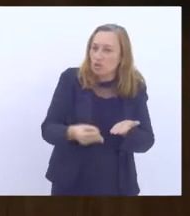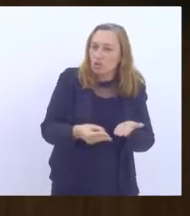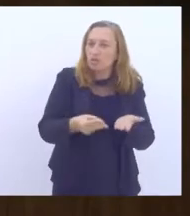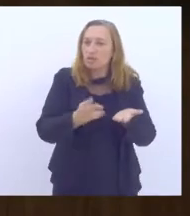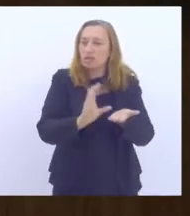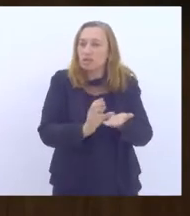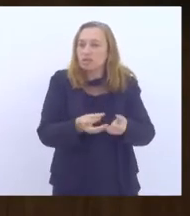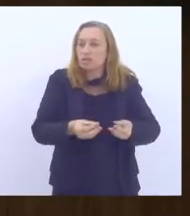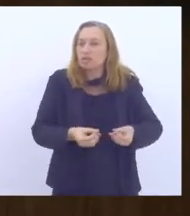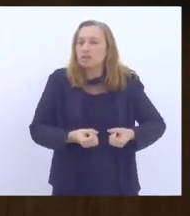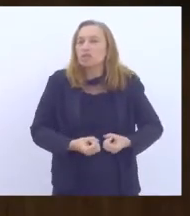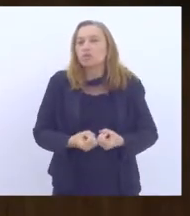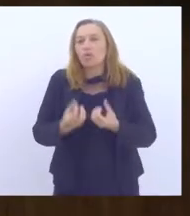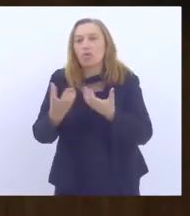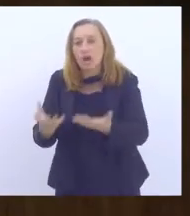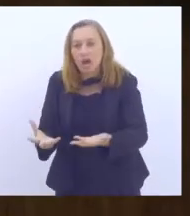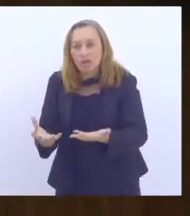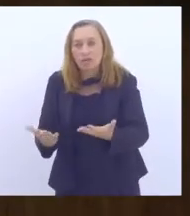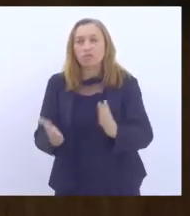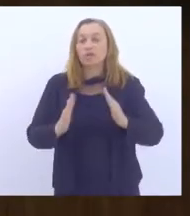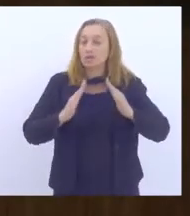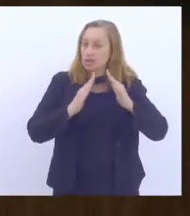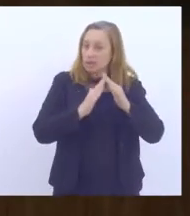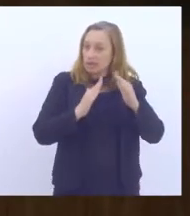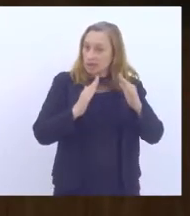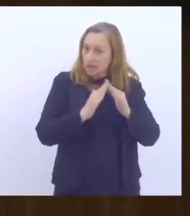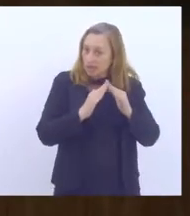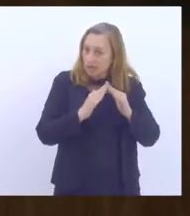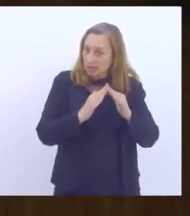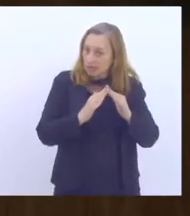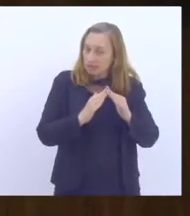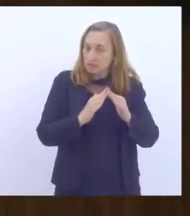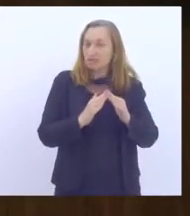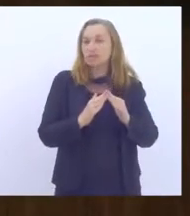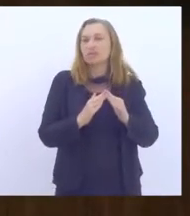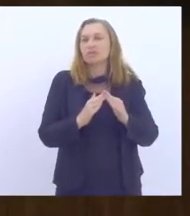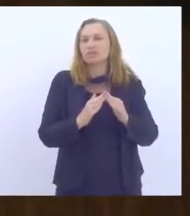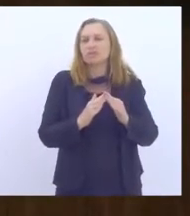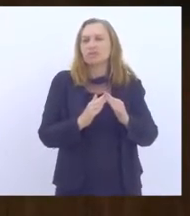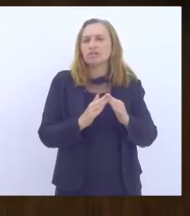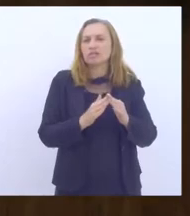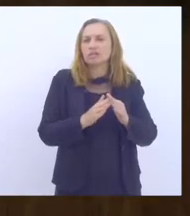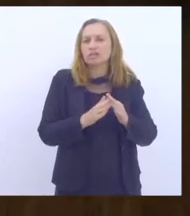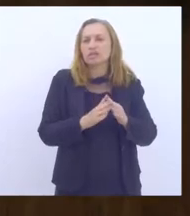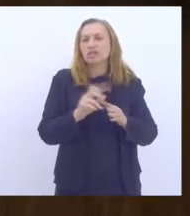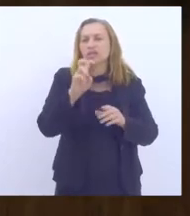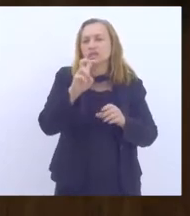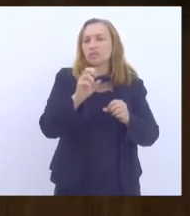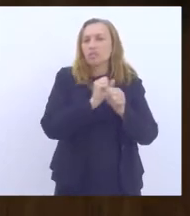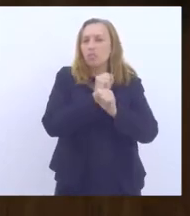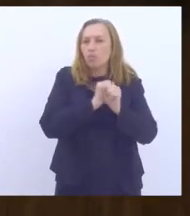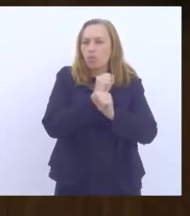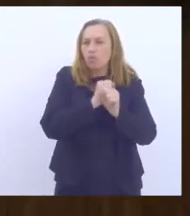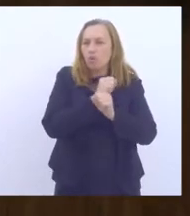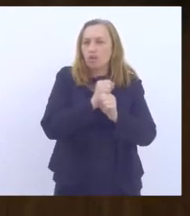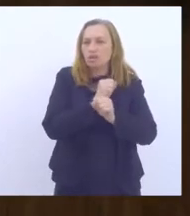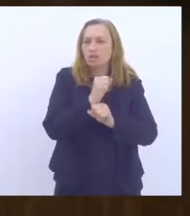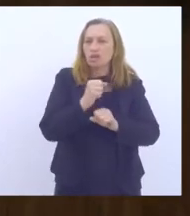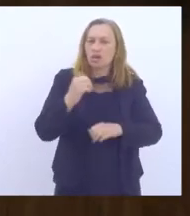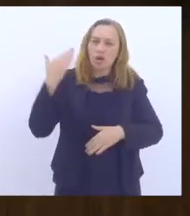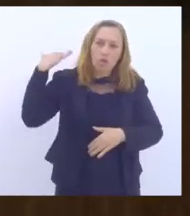doados estão sendo doados por esta casa estão sendo aplicados ao longo de cinco anos a